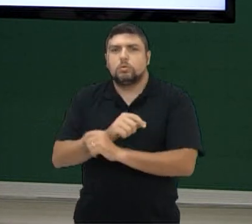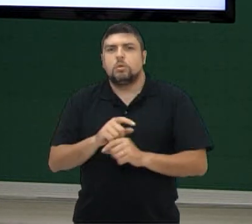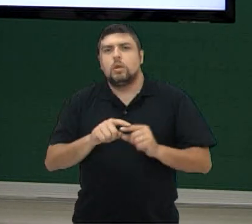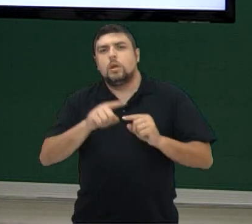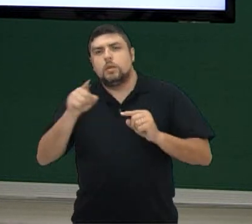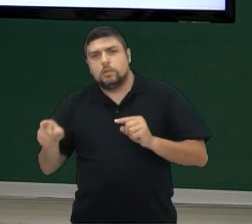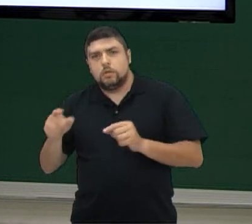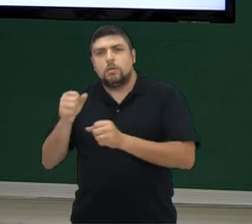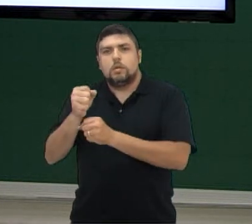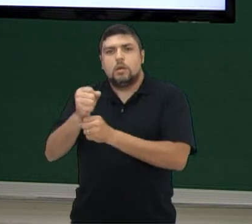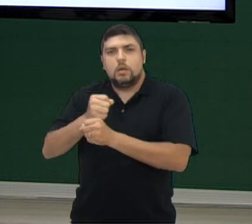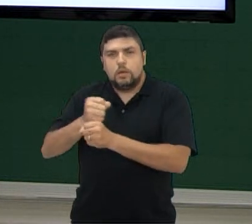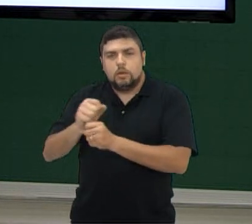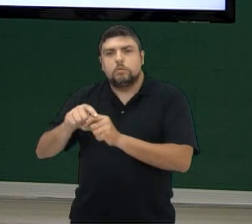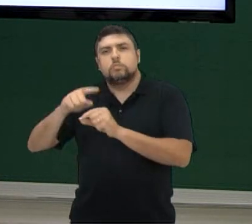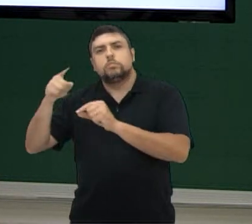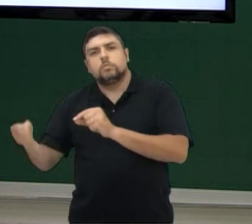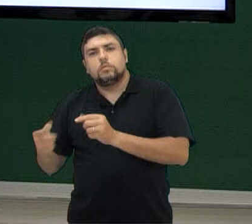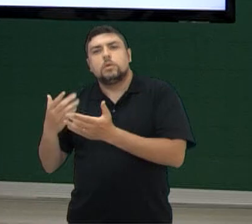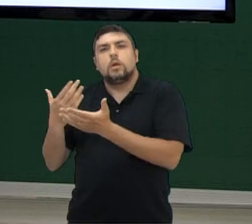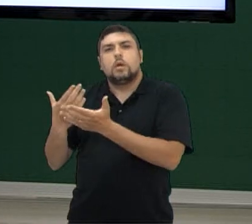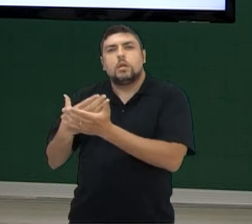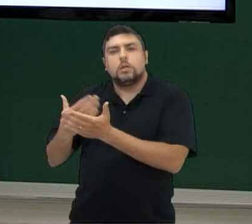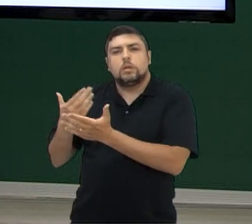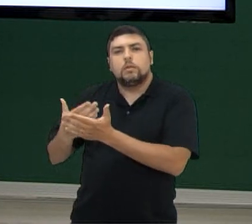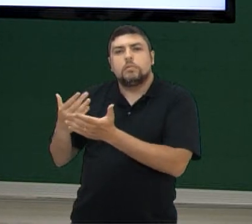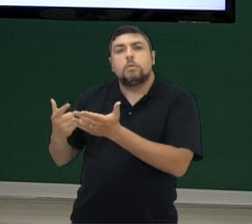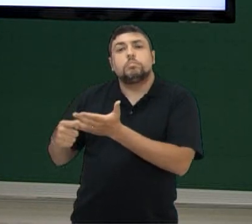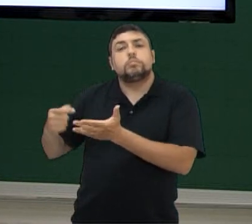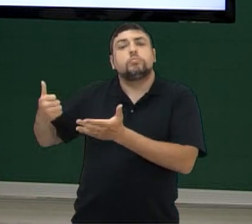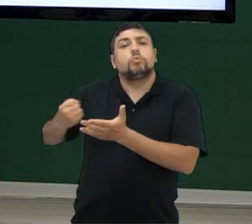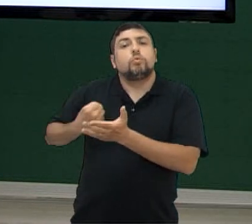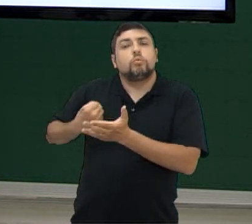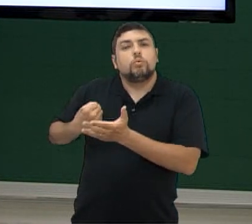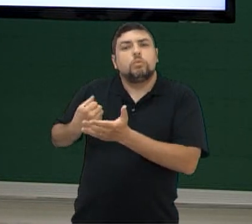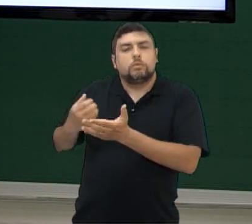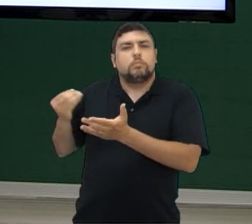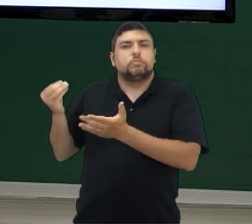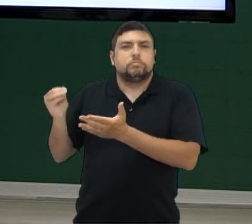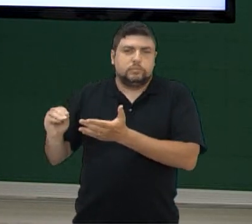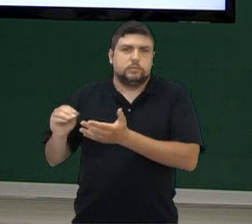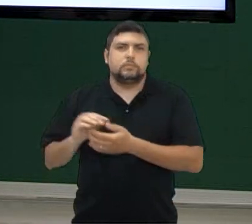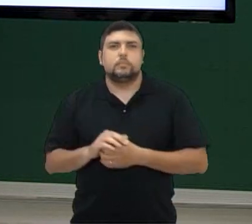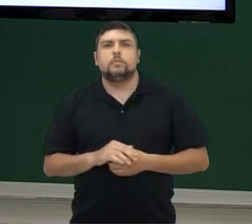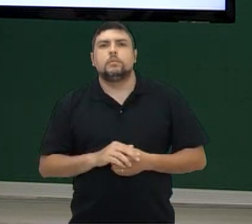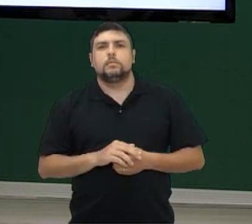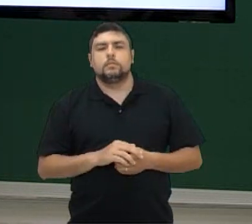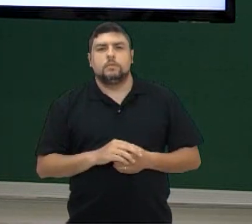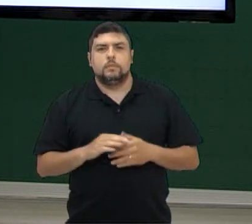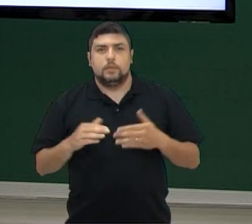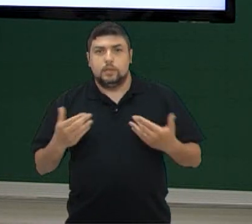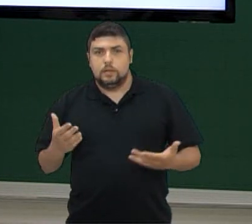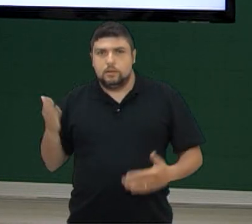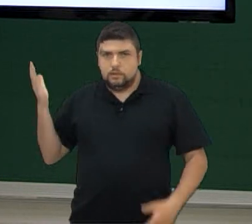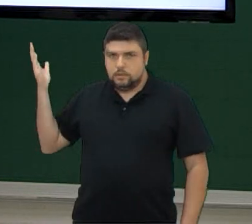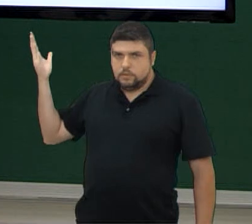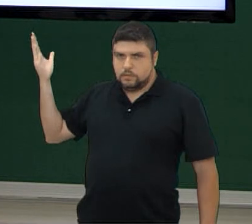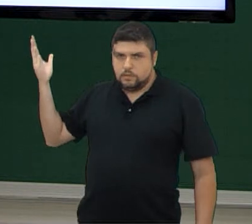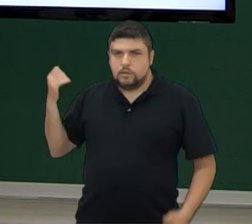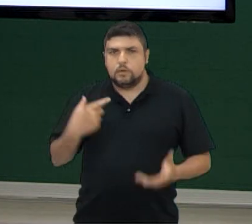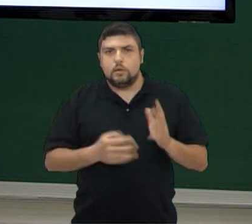na sequência, as páginas onde estão publicadas aí. Né? Então, esse é um fragmento, é um pedaço, né, um trecho